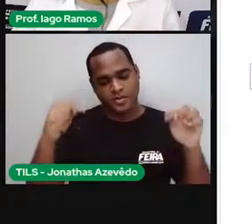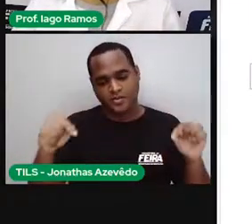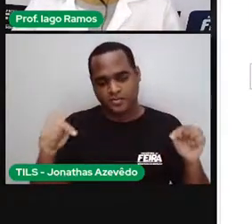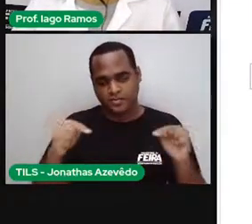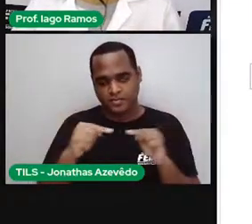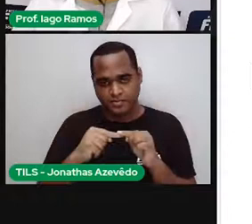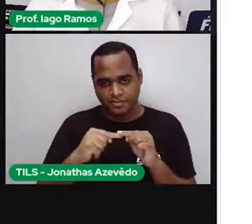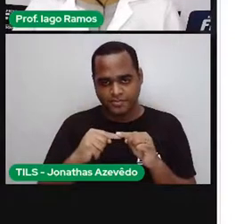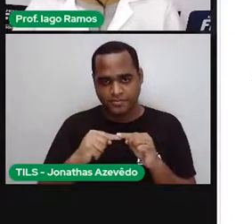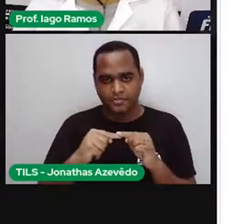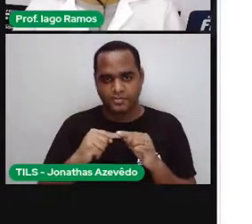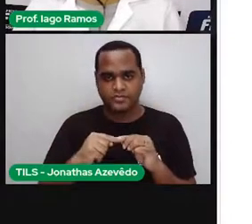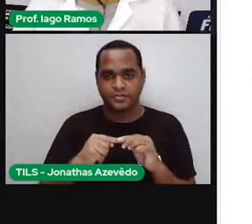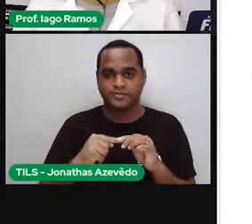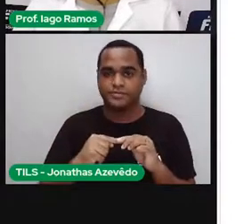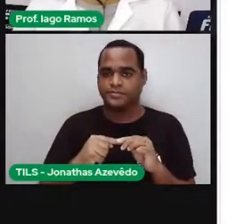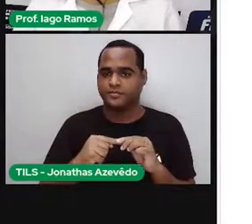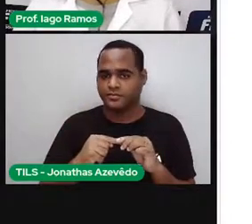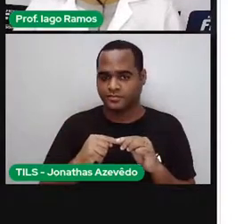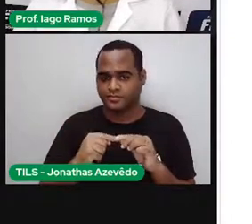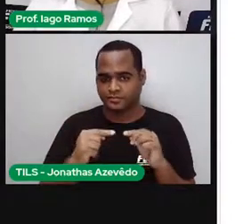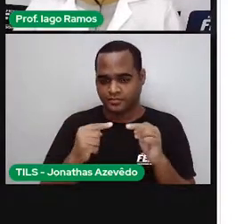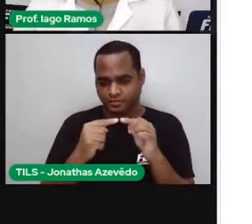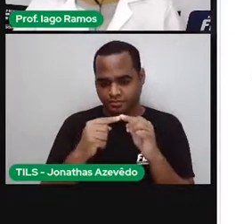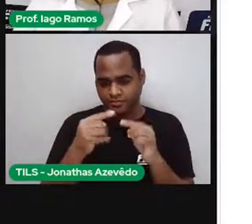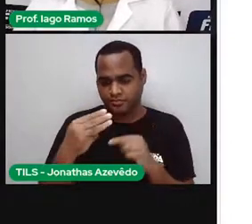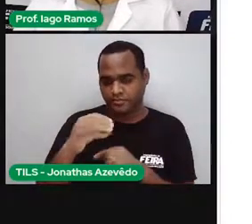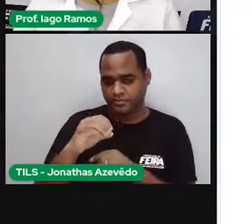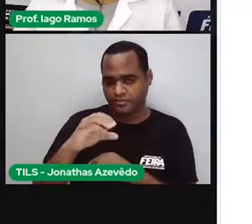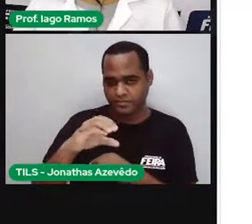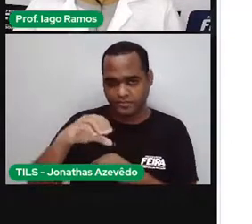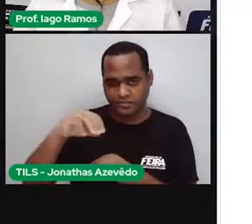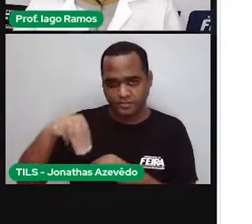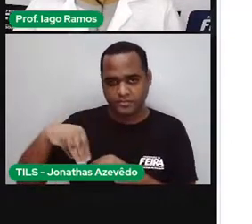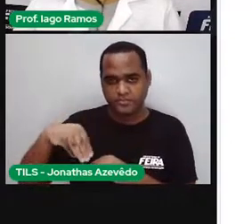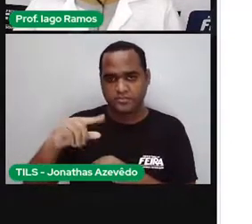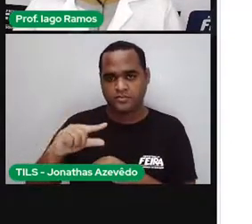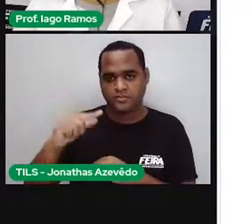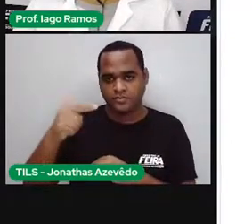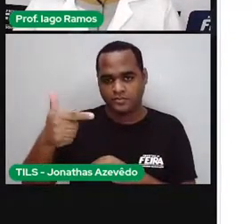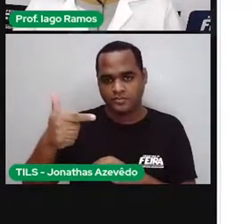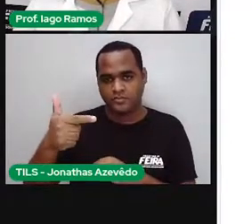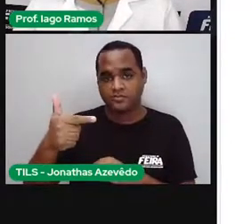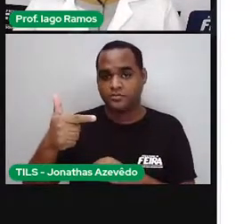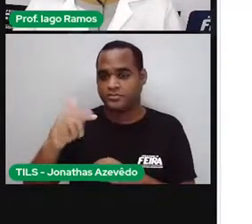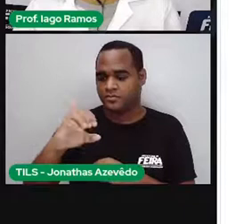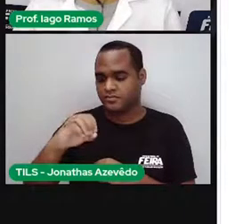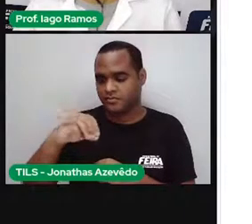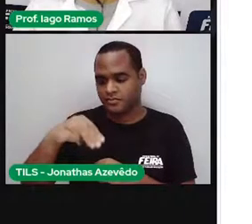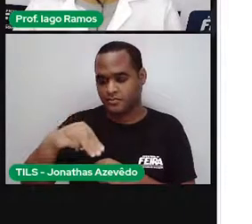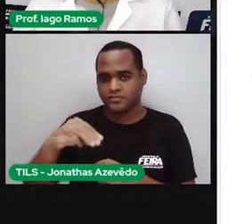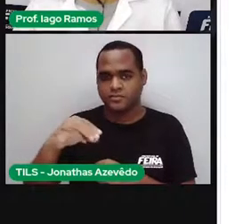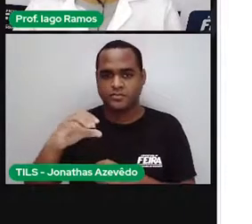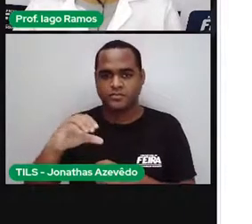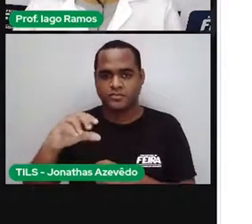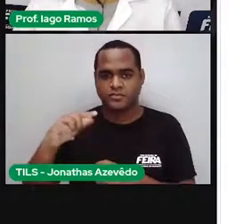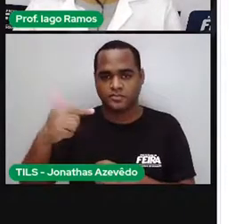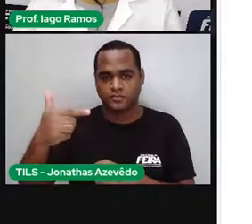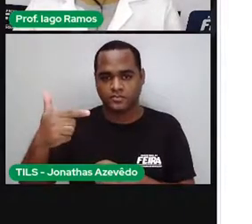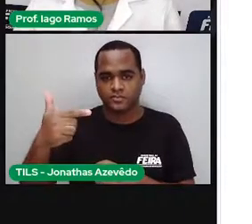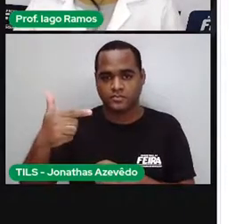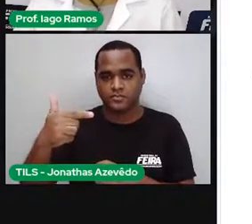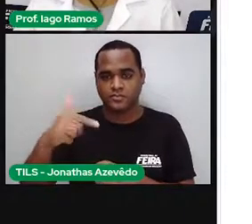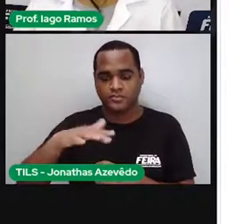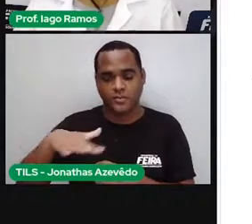aqui os valores a área do retângulo 30 é a área do retângulo 30 a área